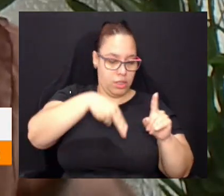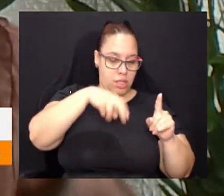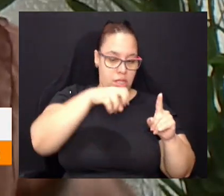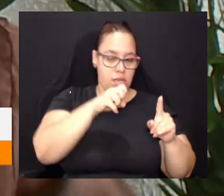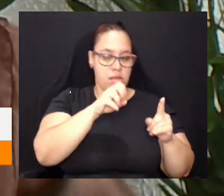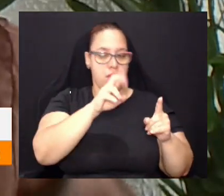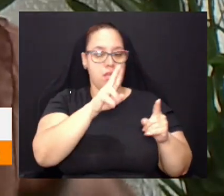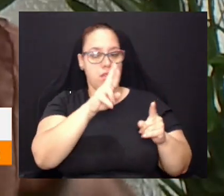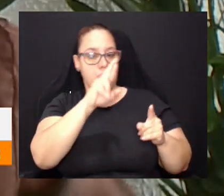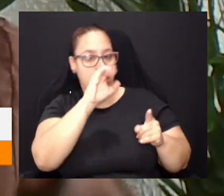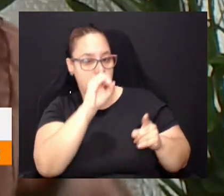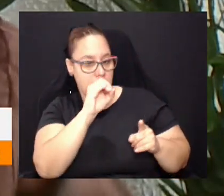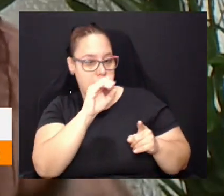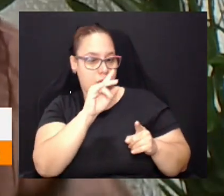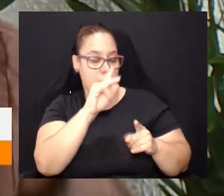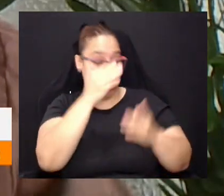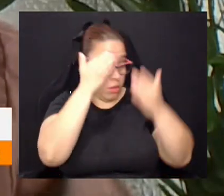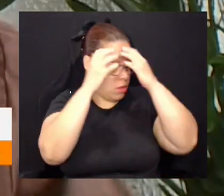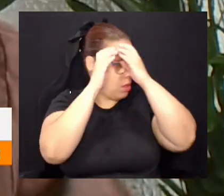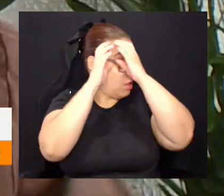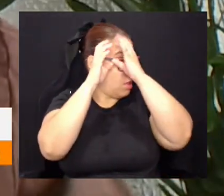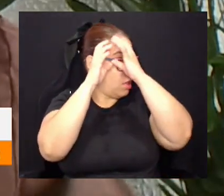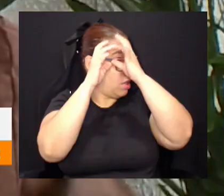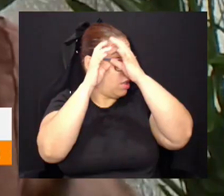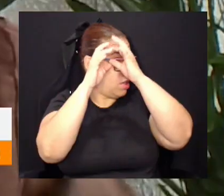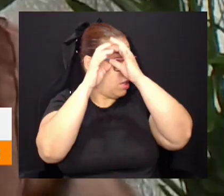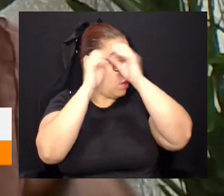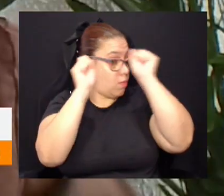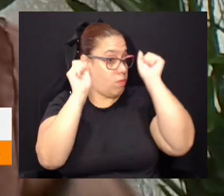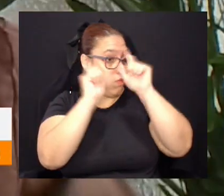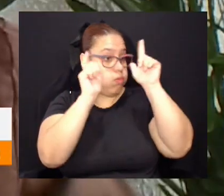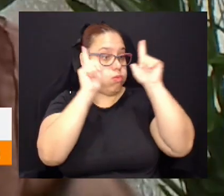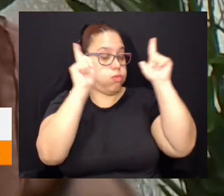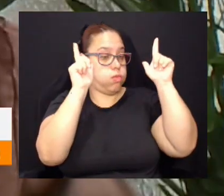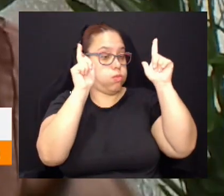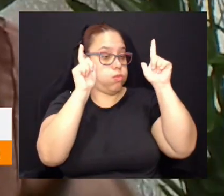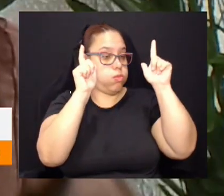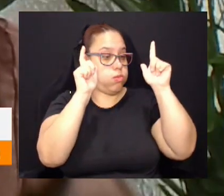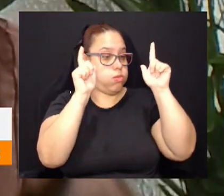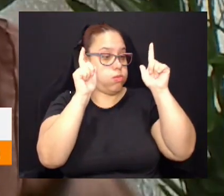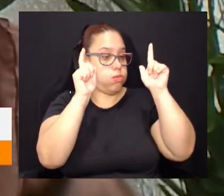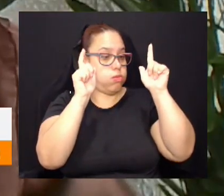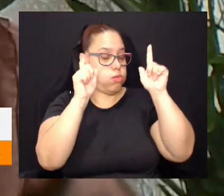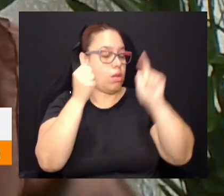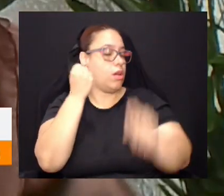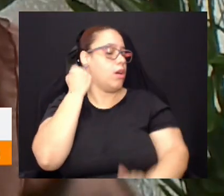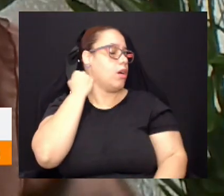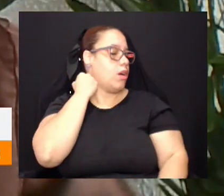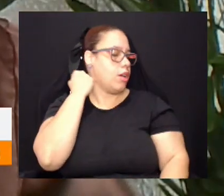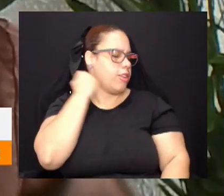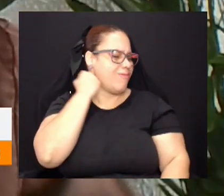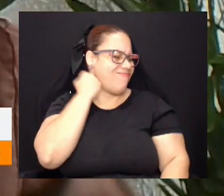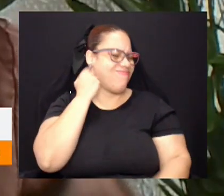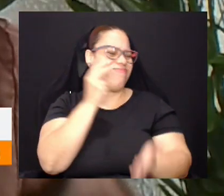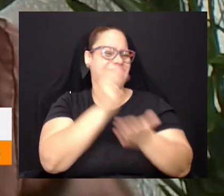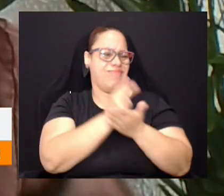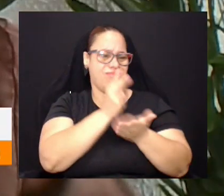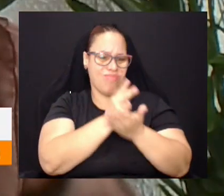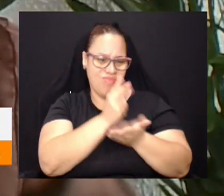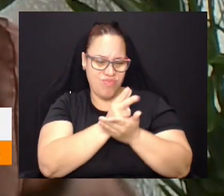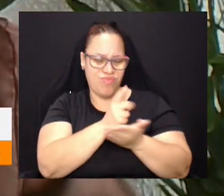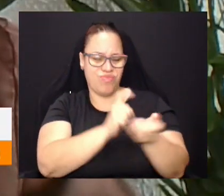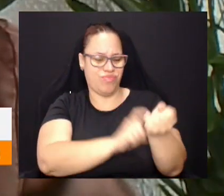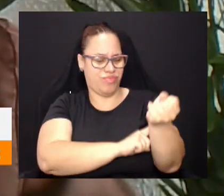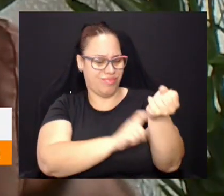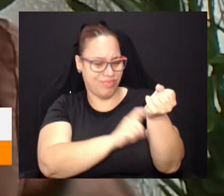estamos com o cérebro em hiperativação. Então, aquele estresse constante faz com